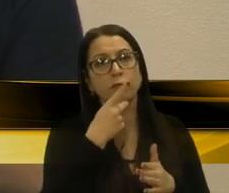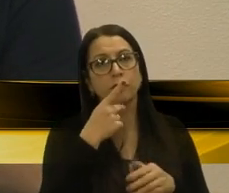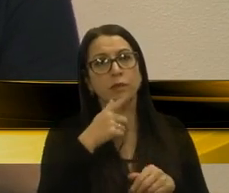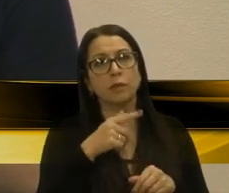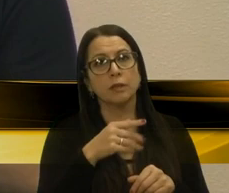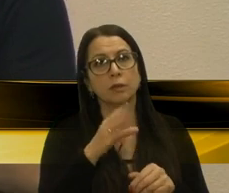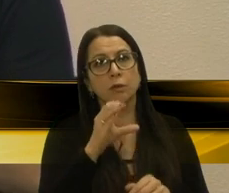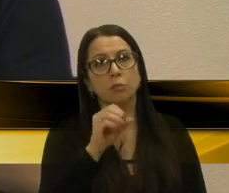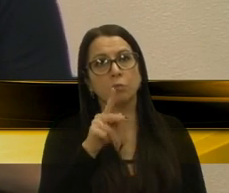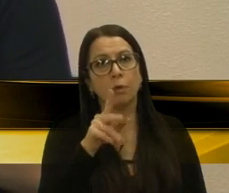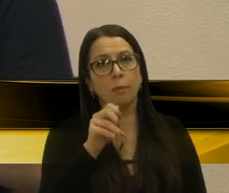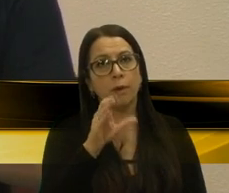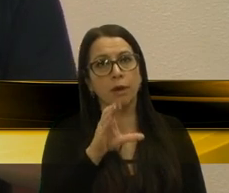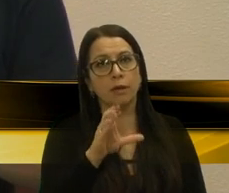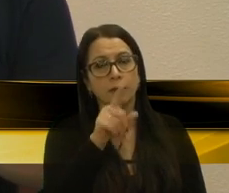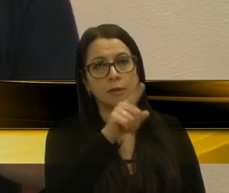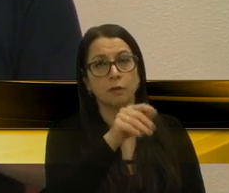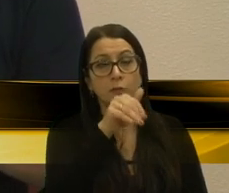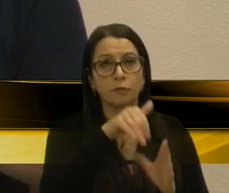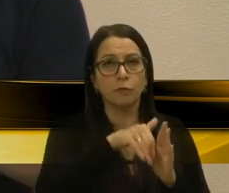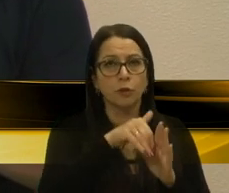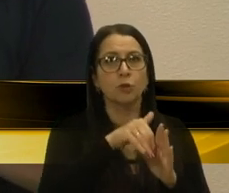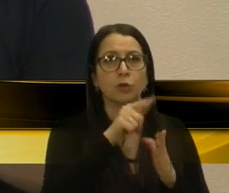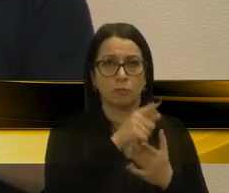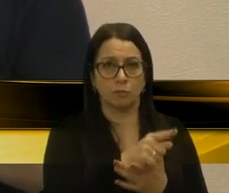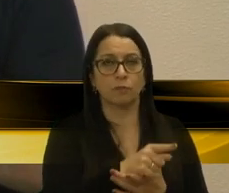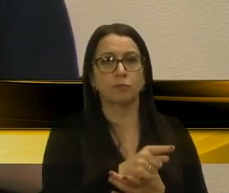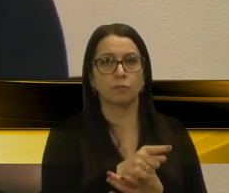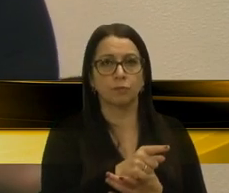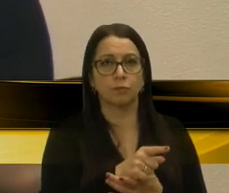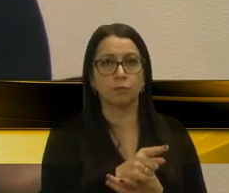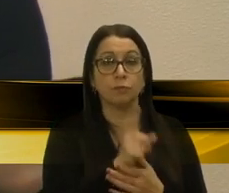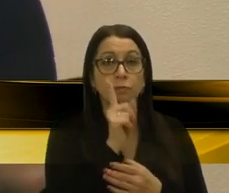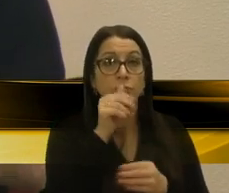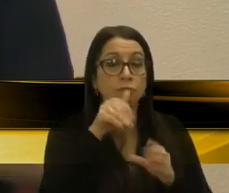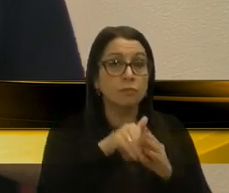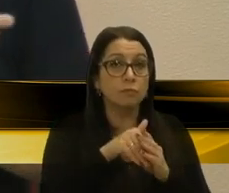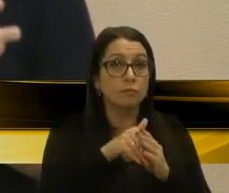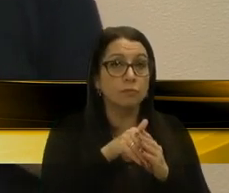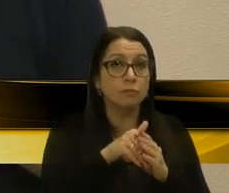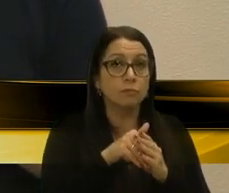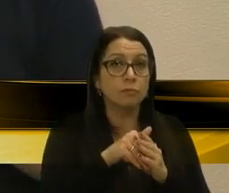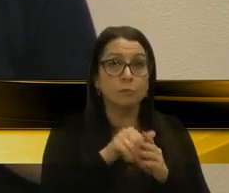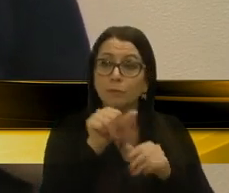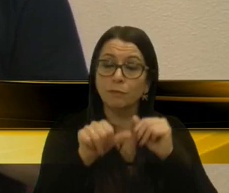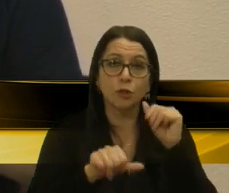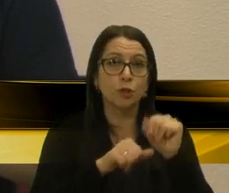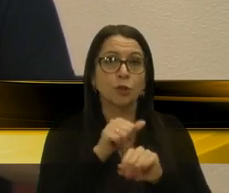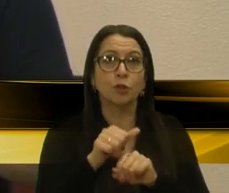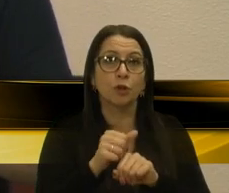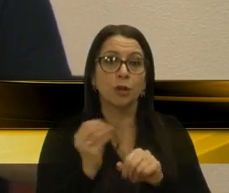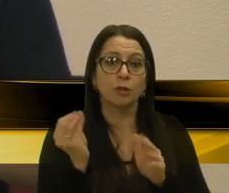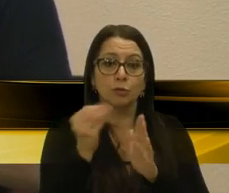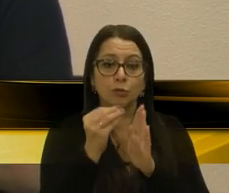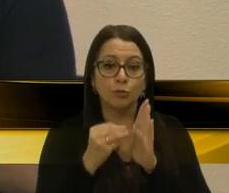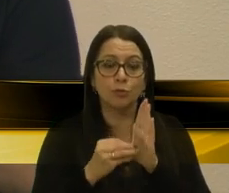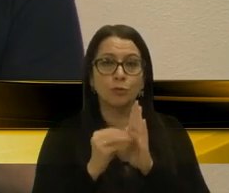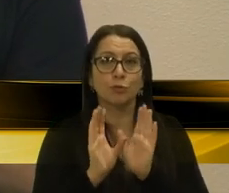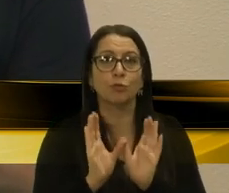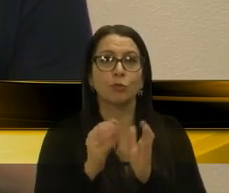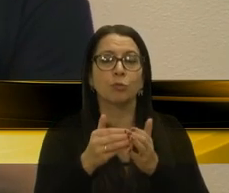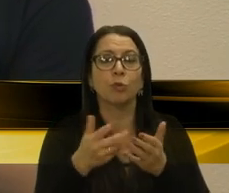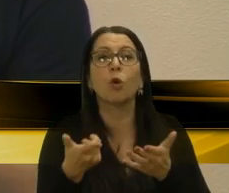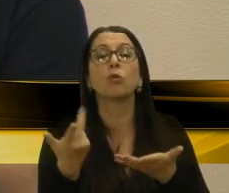do Compac. O Compac votou aí por um voto, mas teve alterações na composição do Compac. Onde